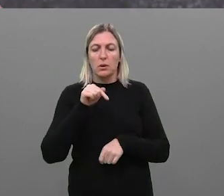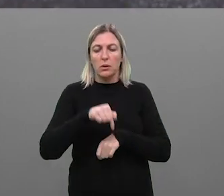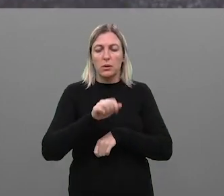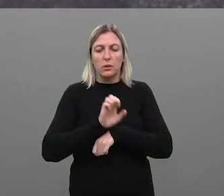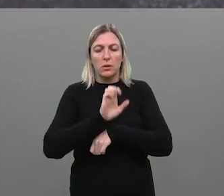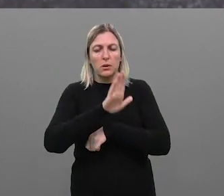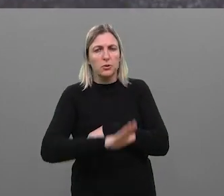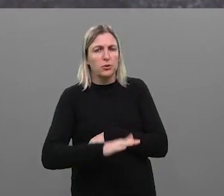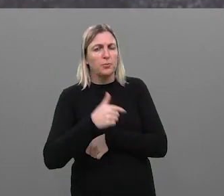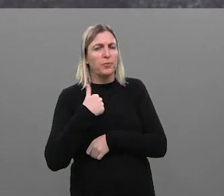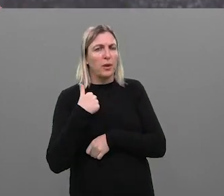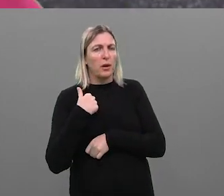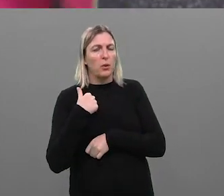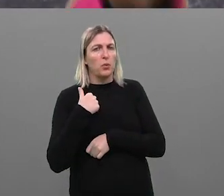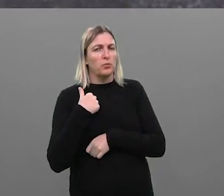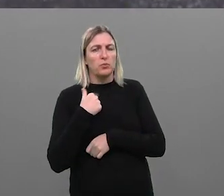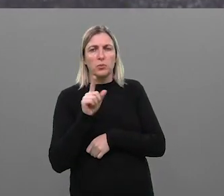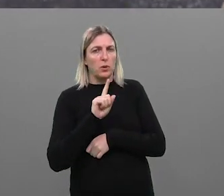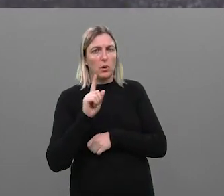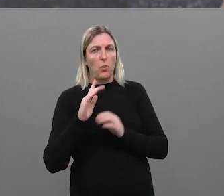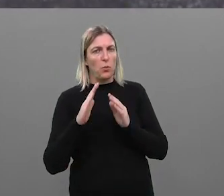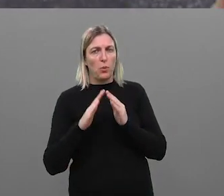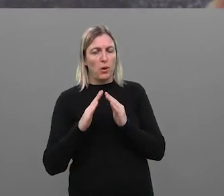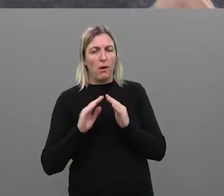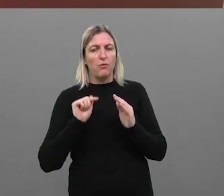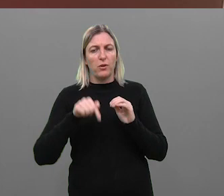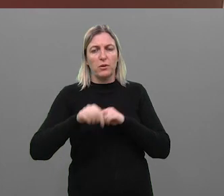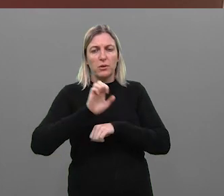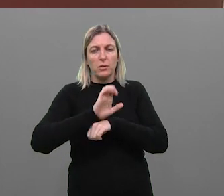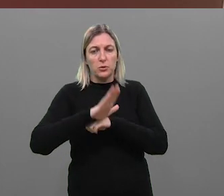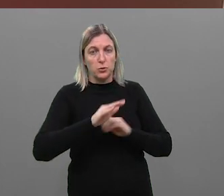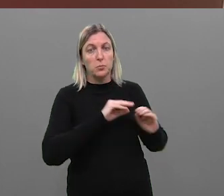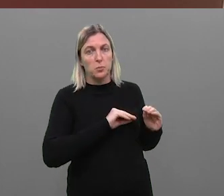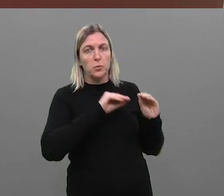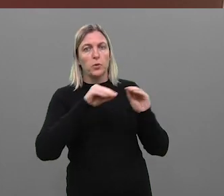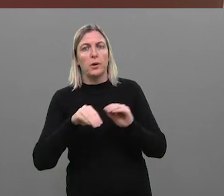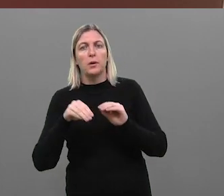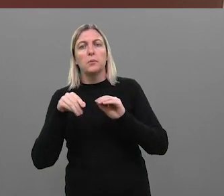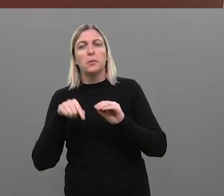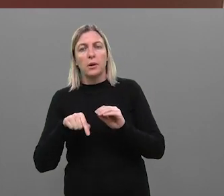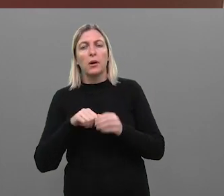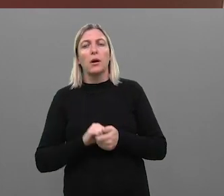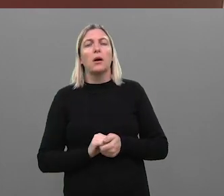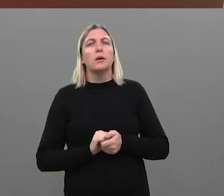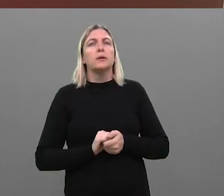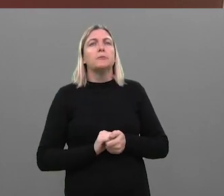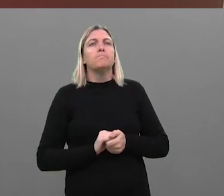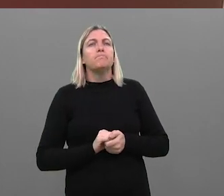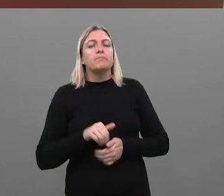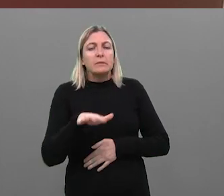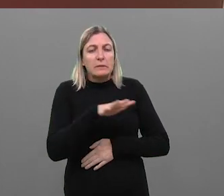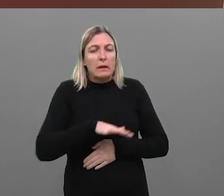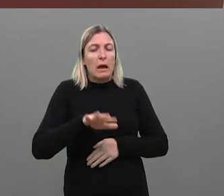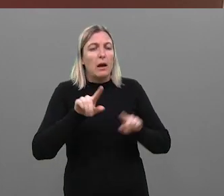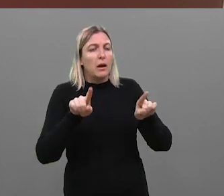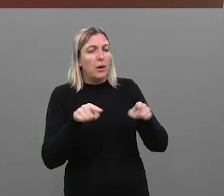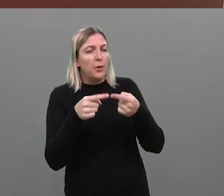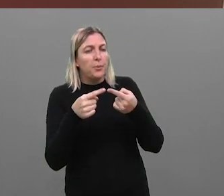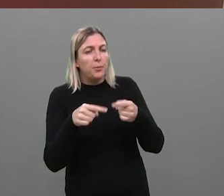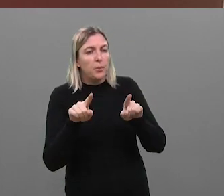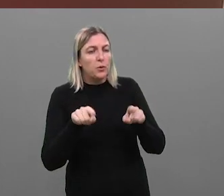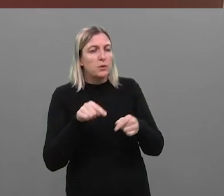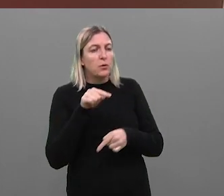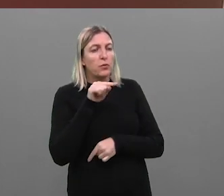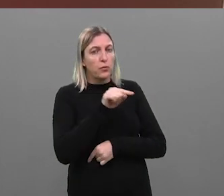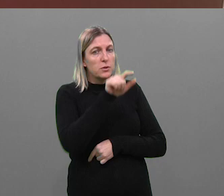exemplo para mim que sou de fora de outras cidades a gente Eu particularmente eu lembro muito de ti